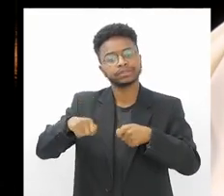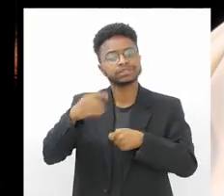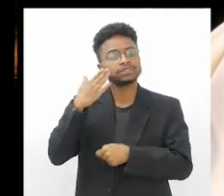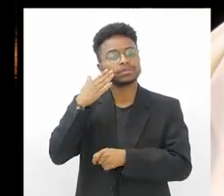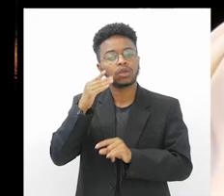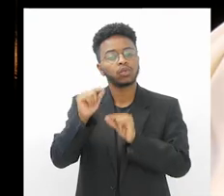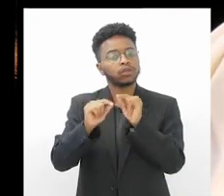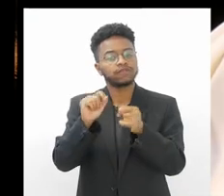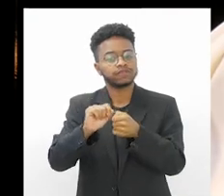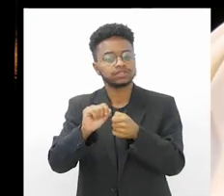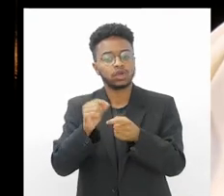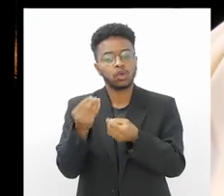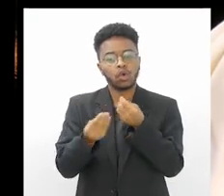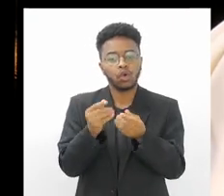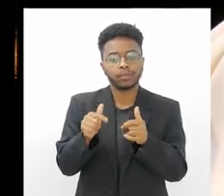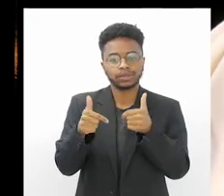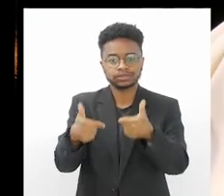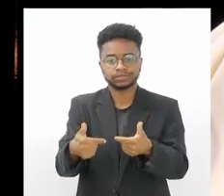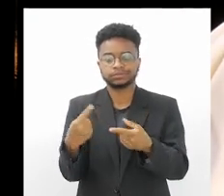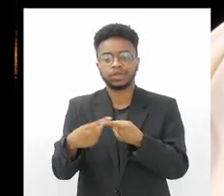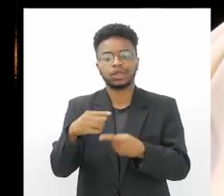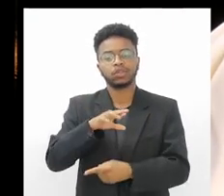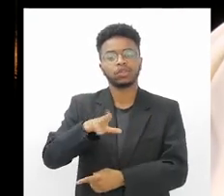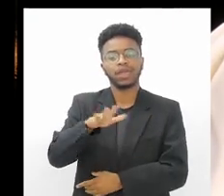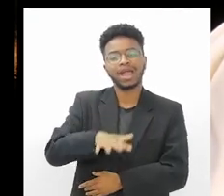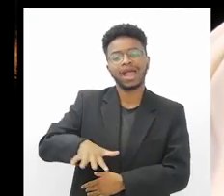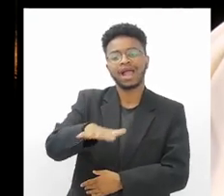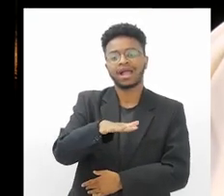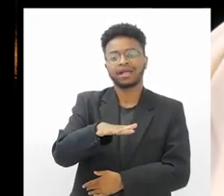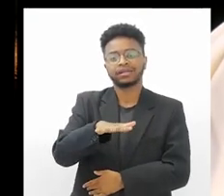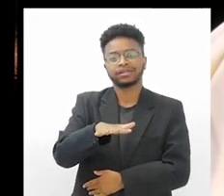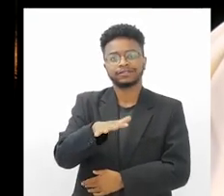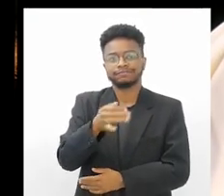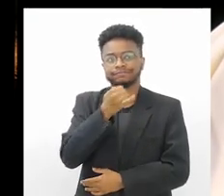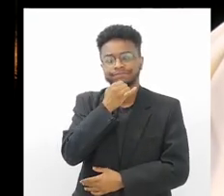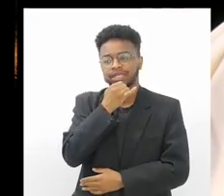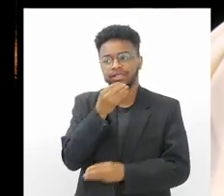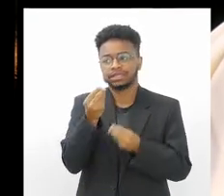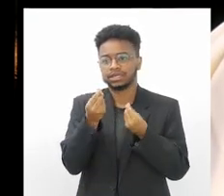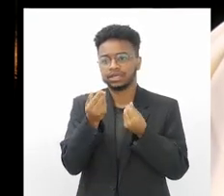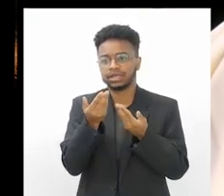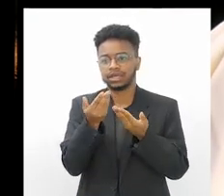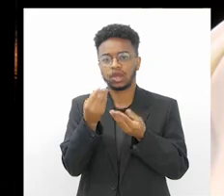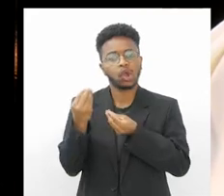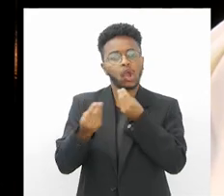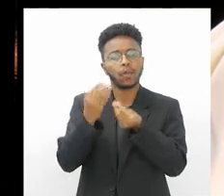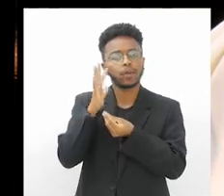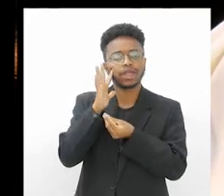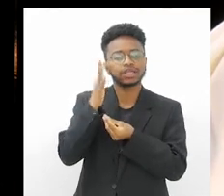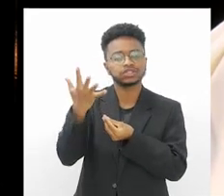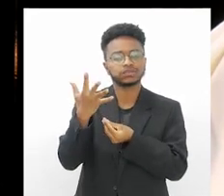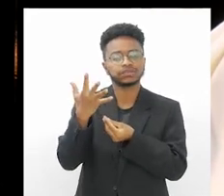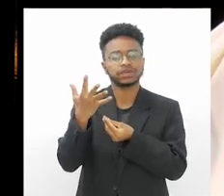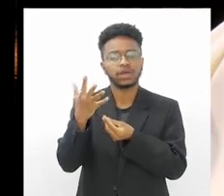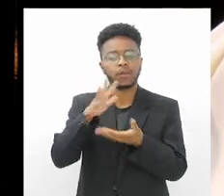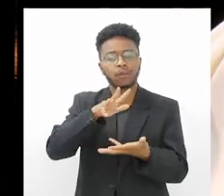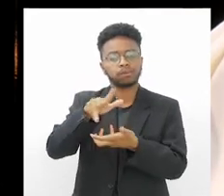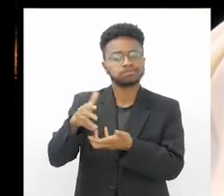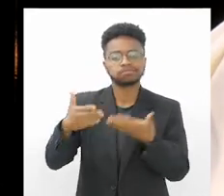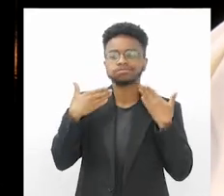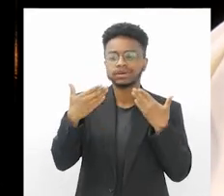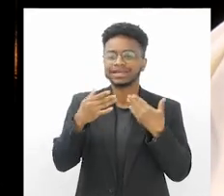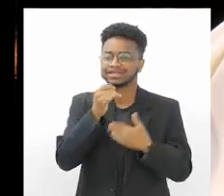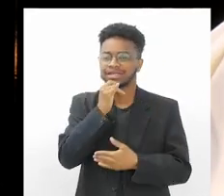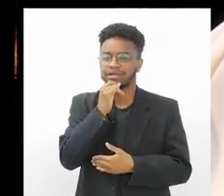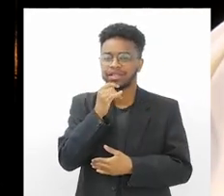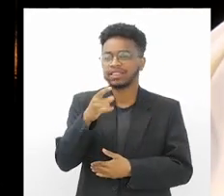o que fazer. Né? E é uma esfera que é tanto, ela não envolve, não é, por exemplo, assim, ah, como resolver a questão do aquecimento global,